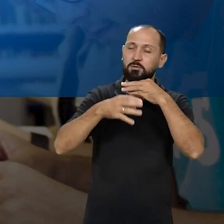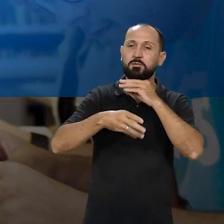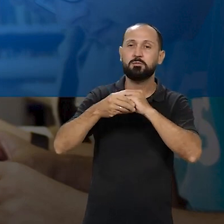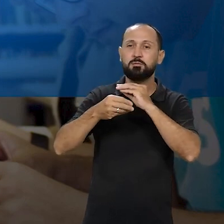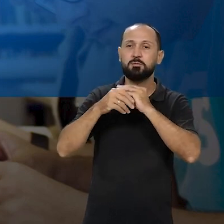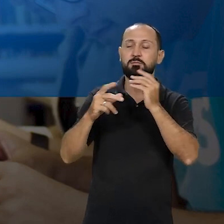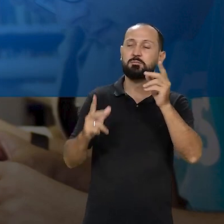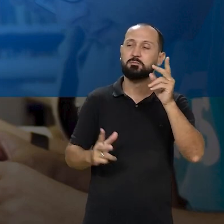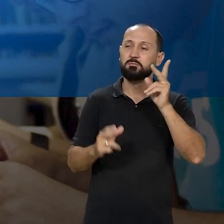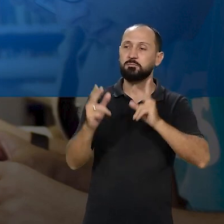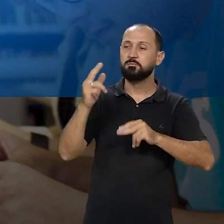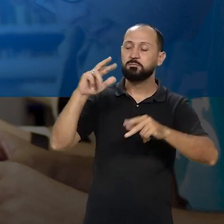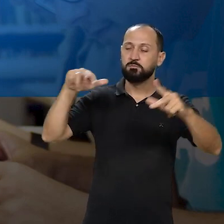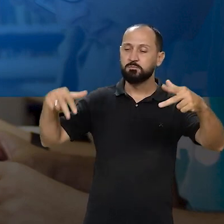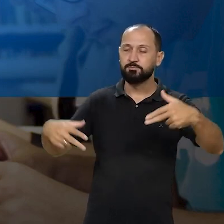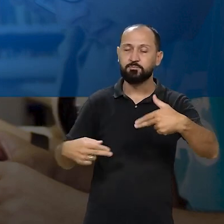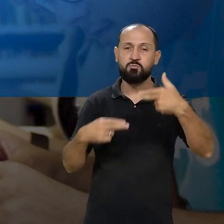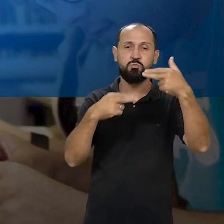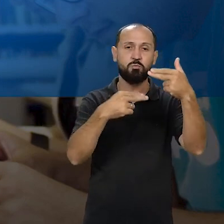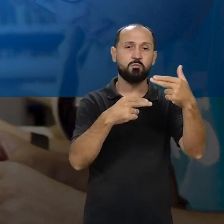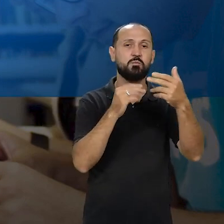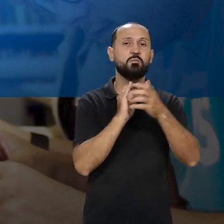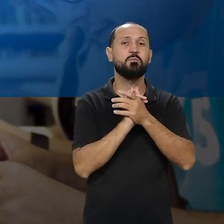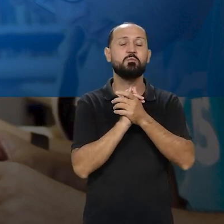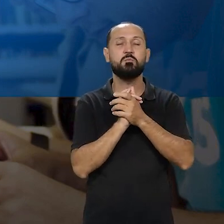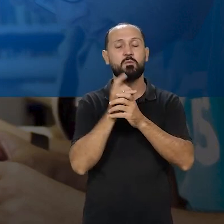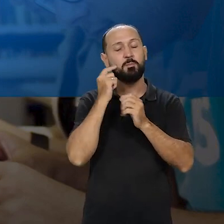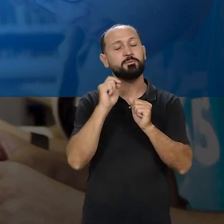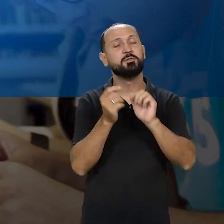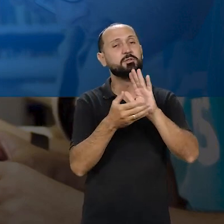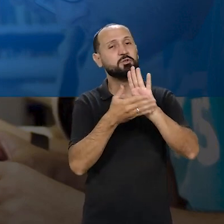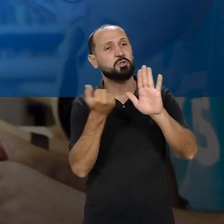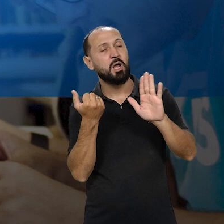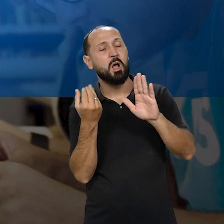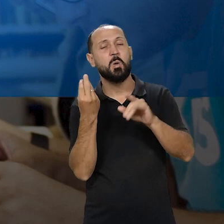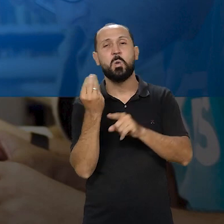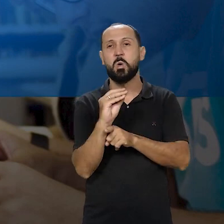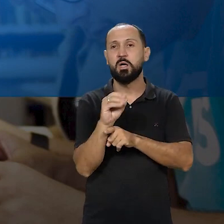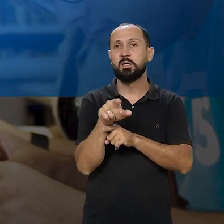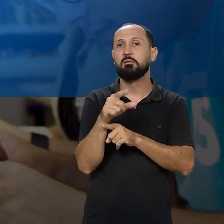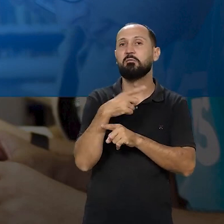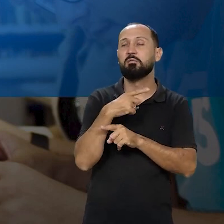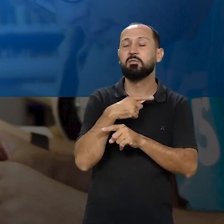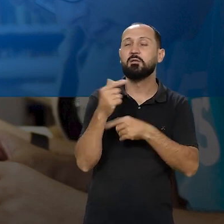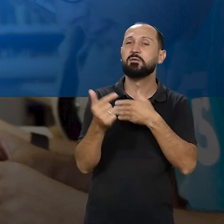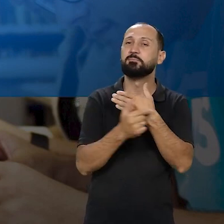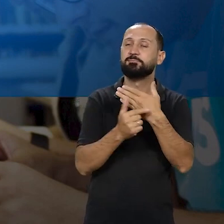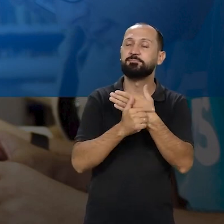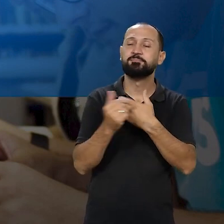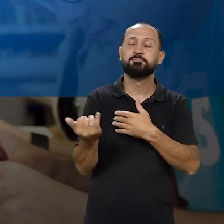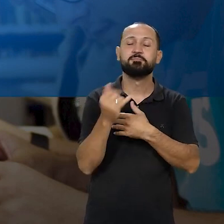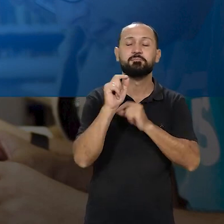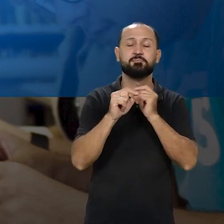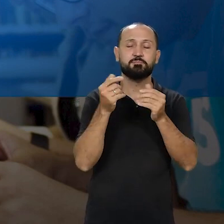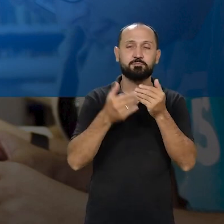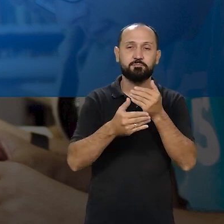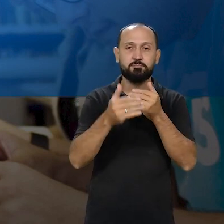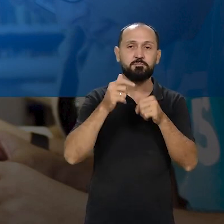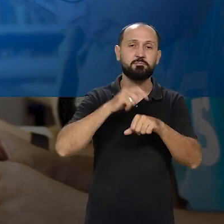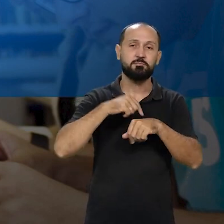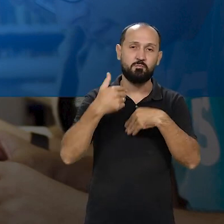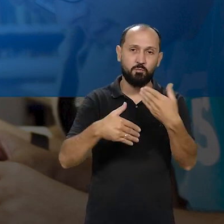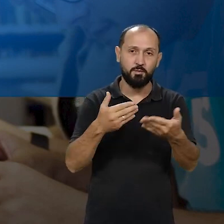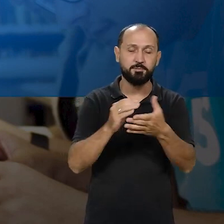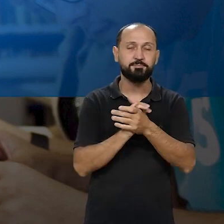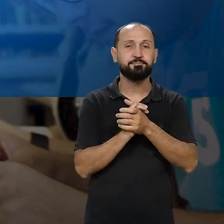né, recortes ali que eu poderia retirar ou colocar, então ele teve esse papel bem importante aí nesse